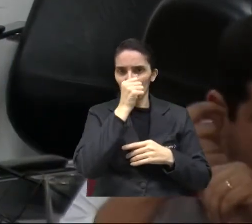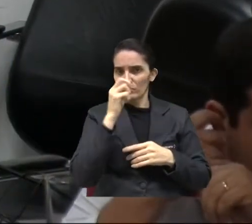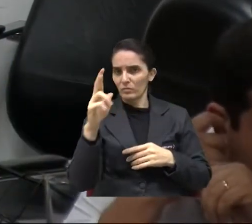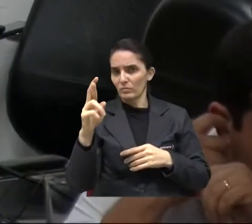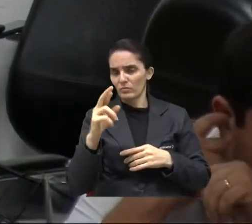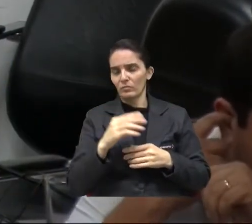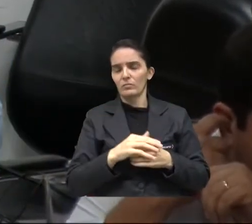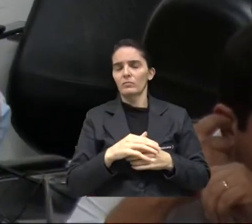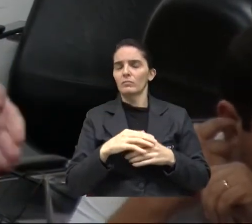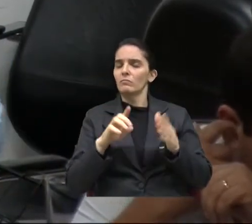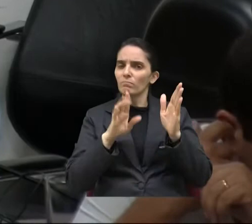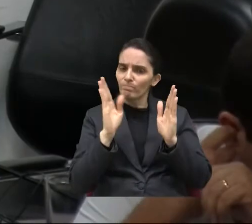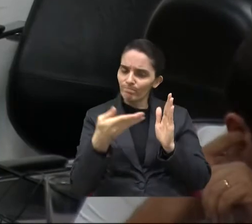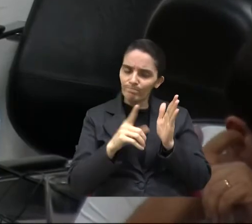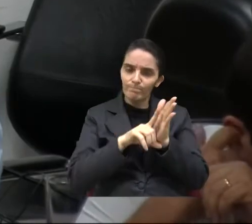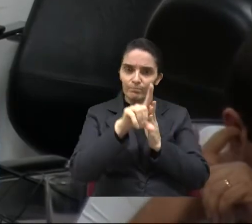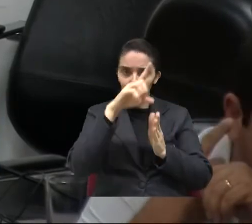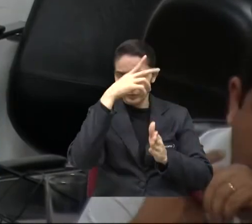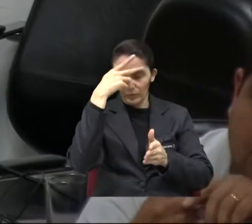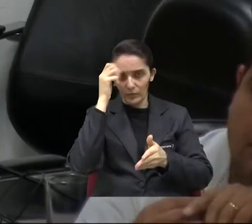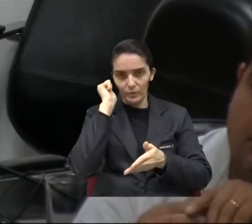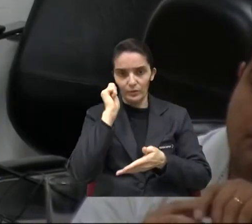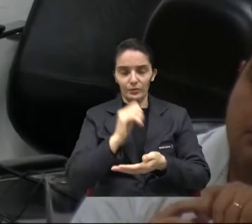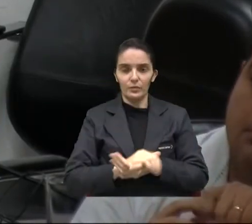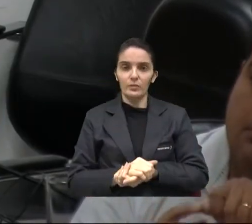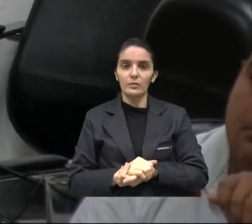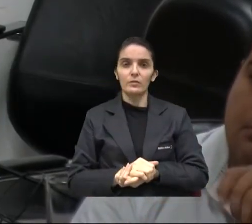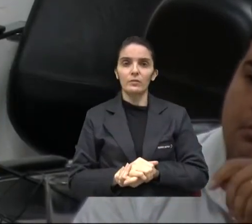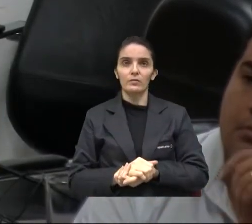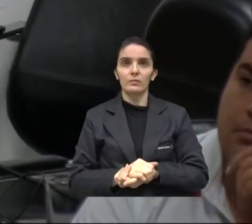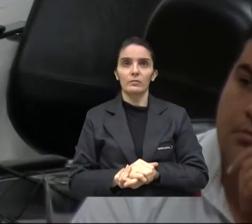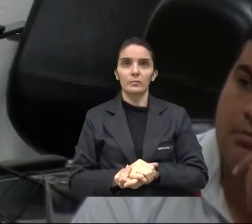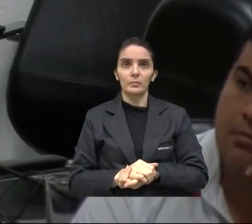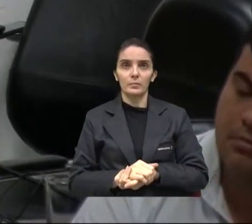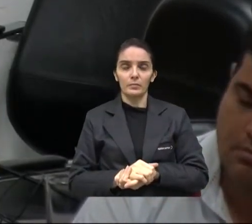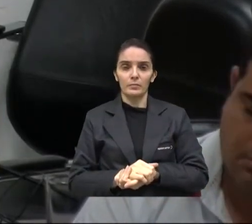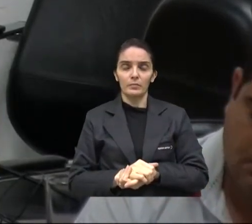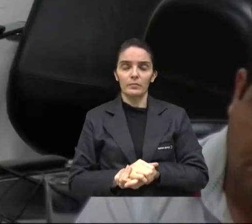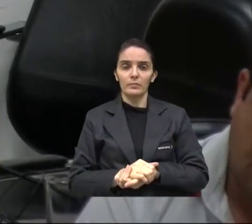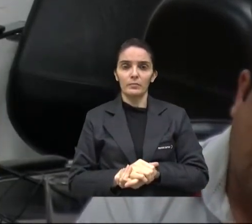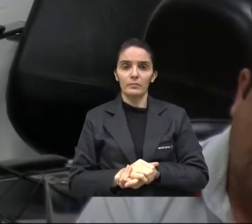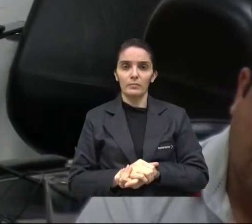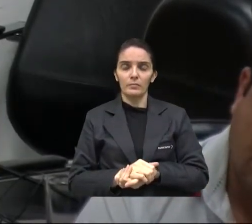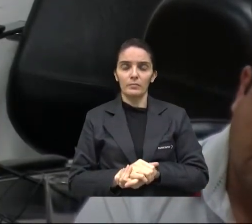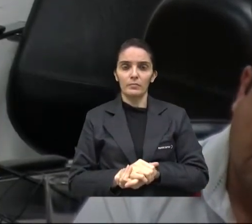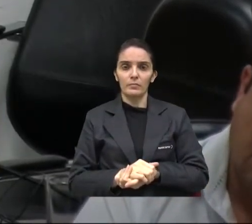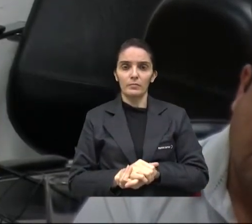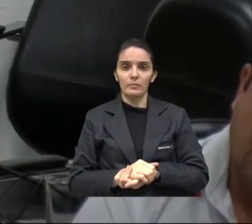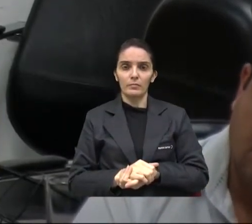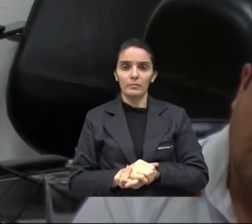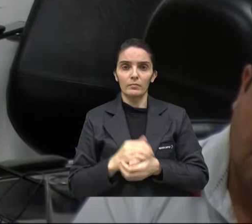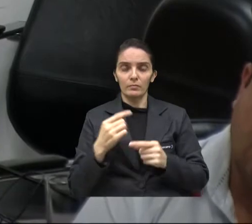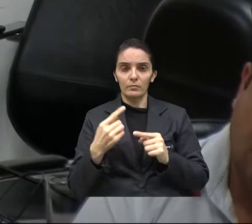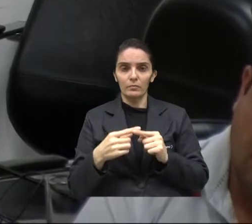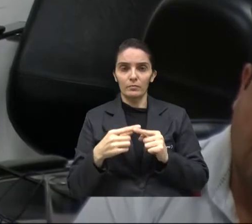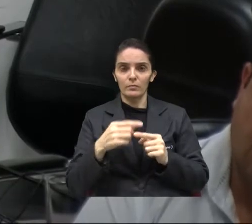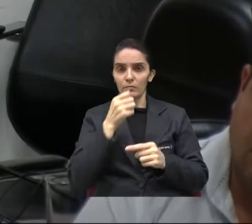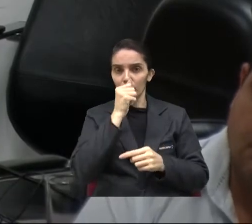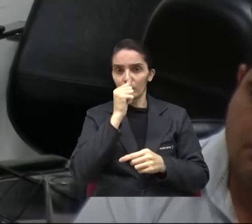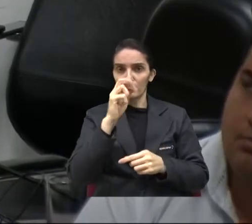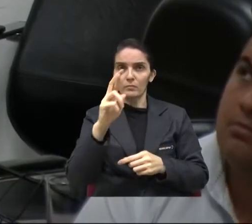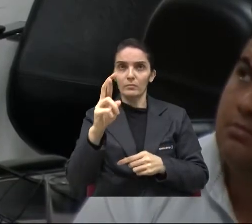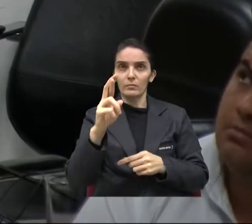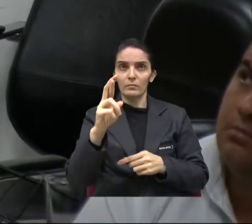requerimento, vocês que são médicos devem entender, vou terminar, Zé, que de repente o ar-condicionado para uma pessoa que